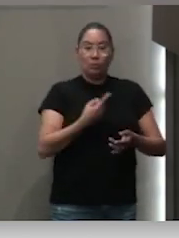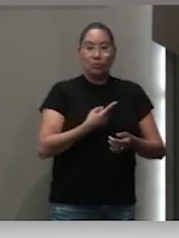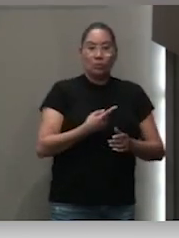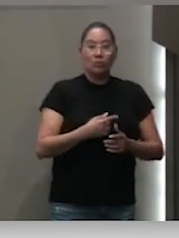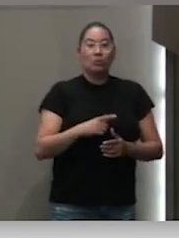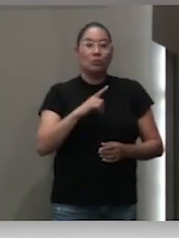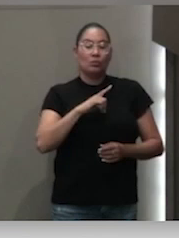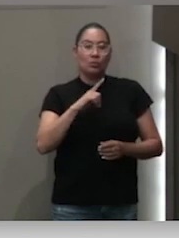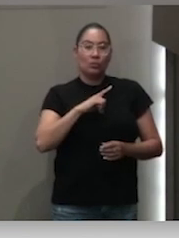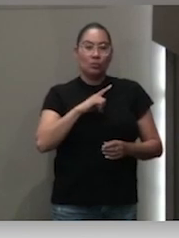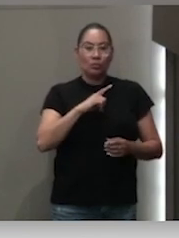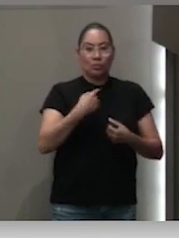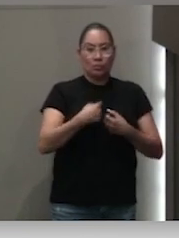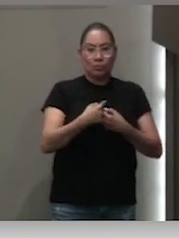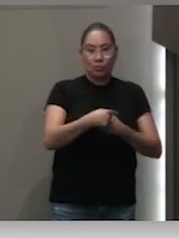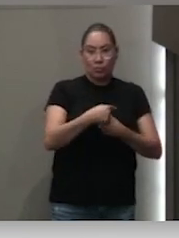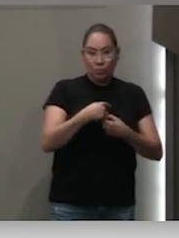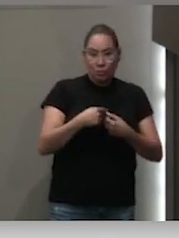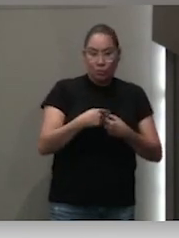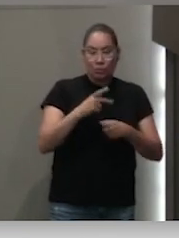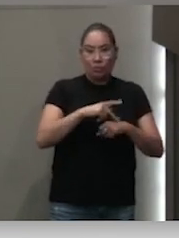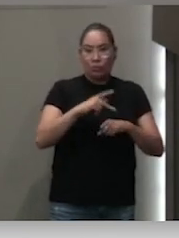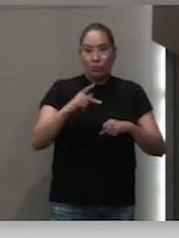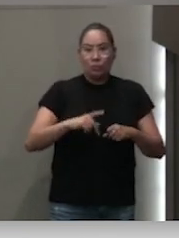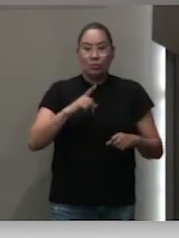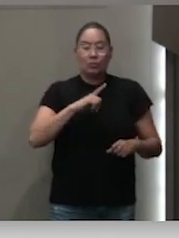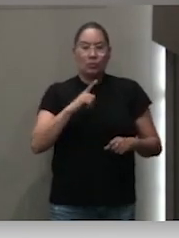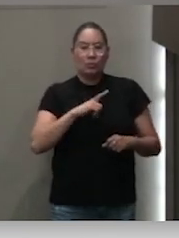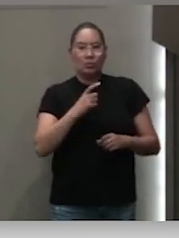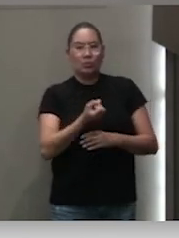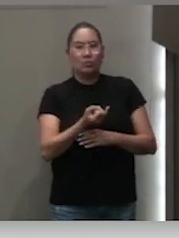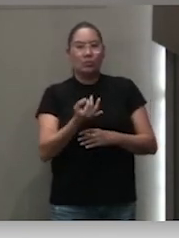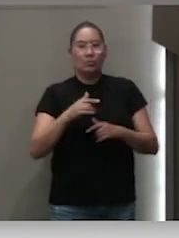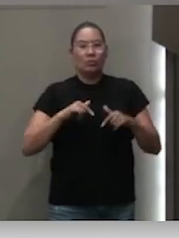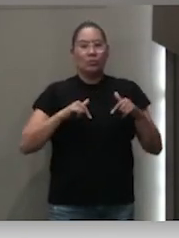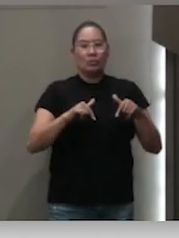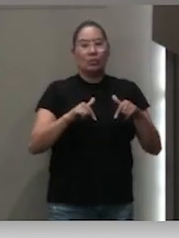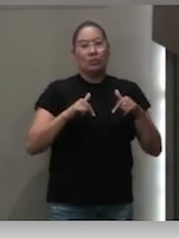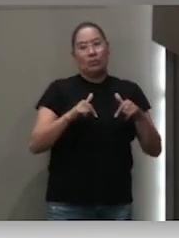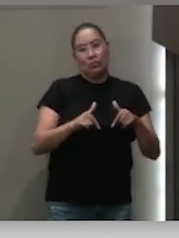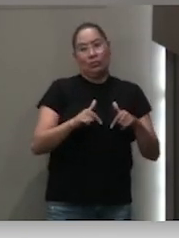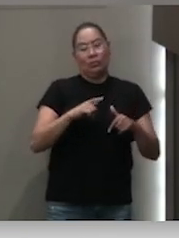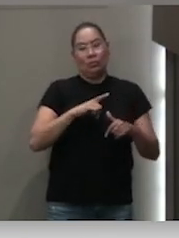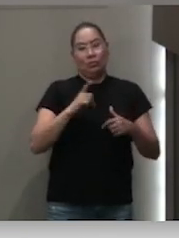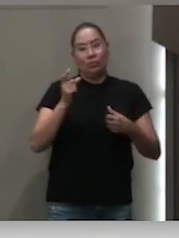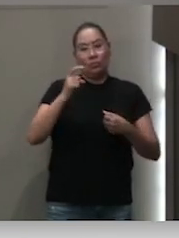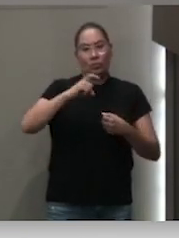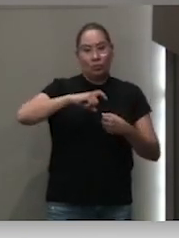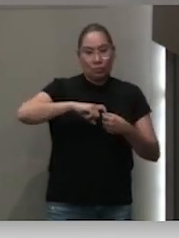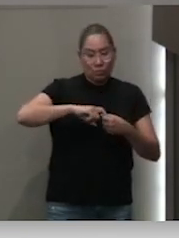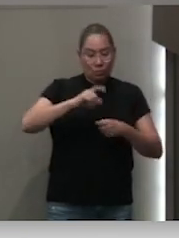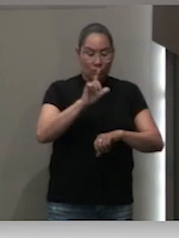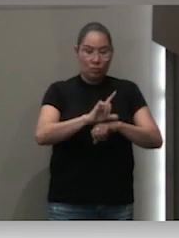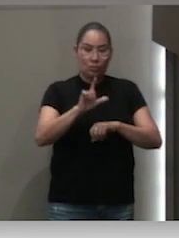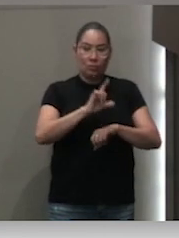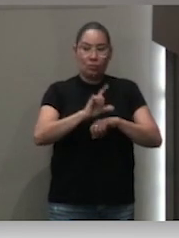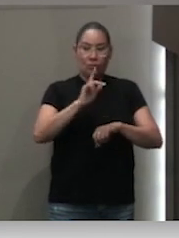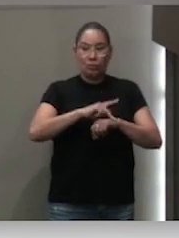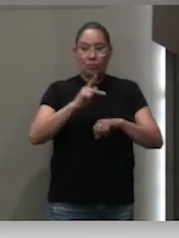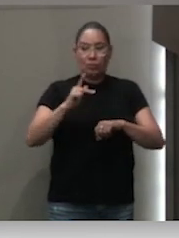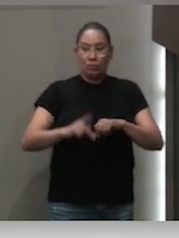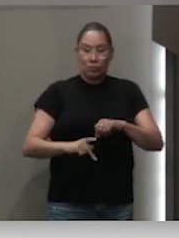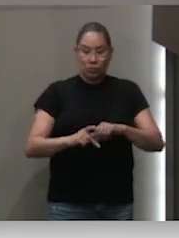parlamentares a município que tomasse uma série de medidas para que fosse retomado o comércio de p fundo que acabou